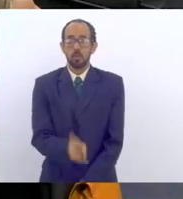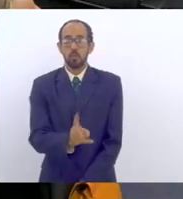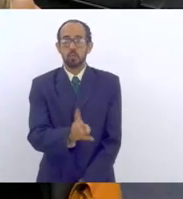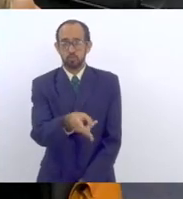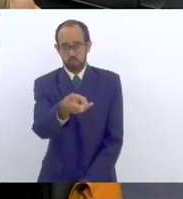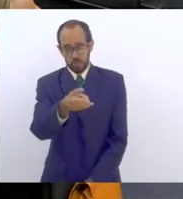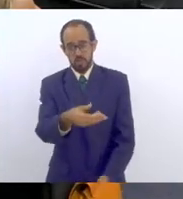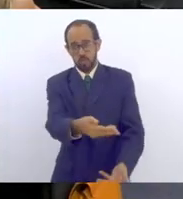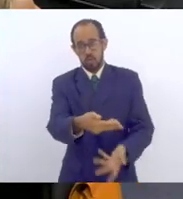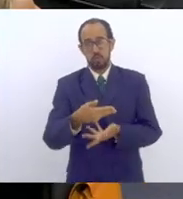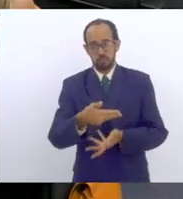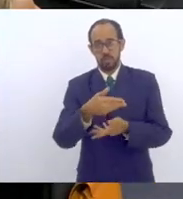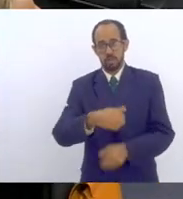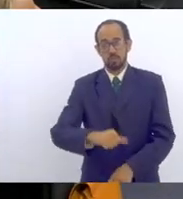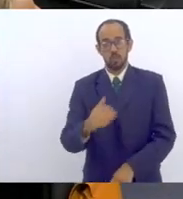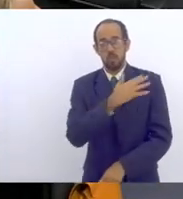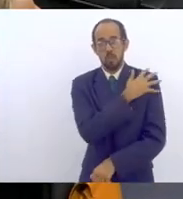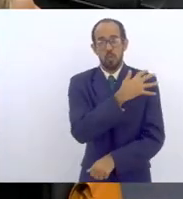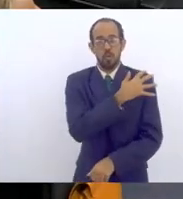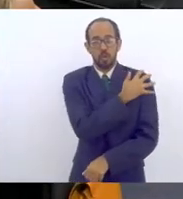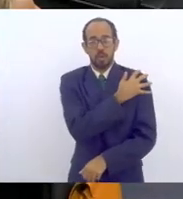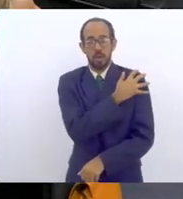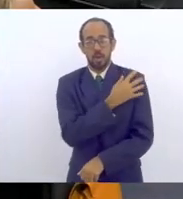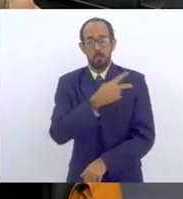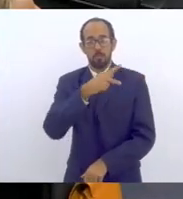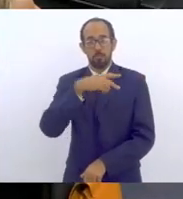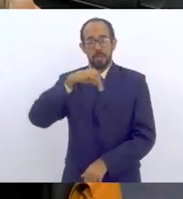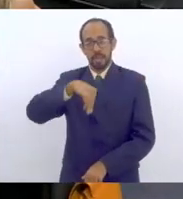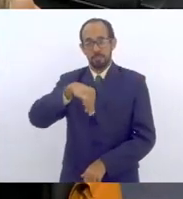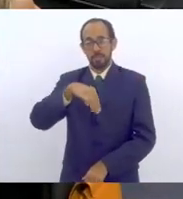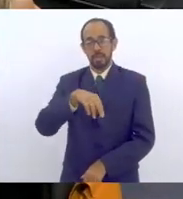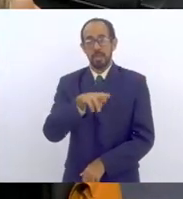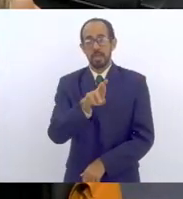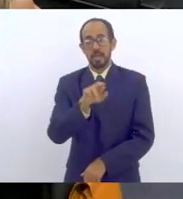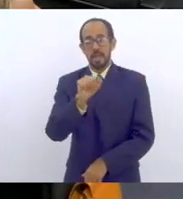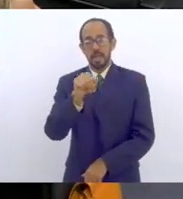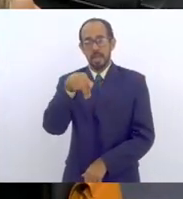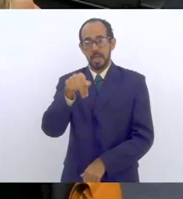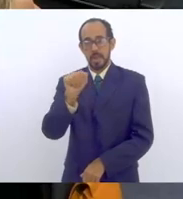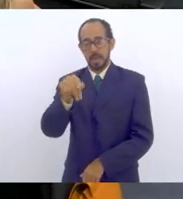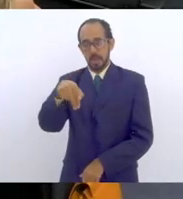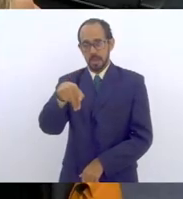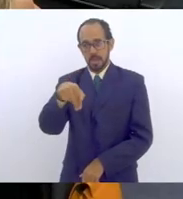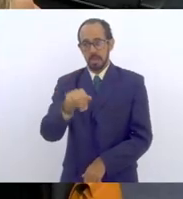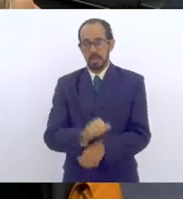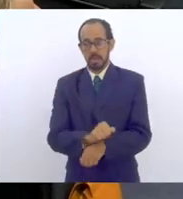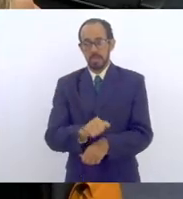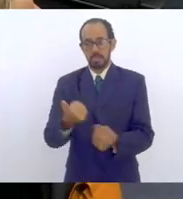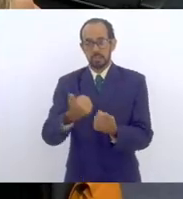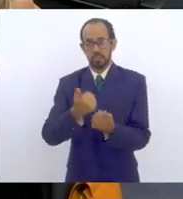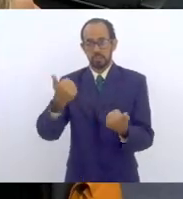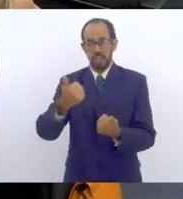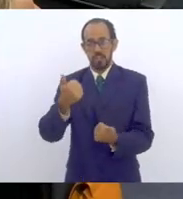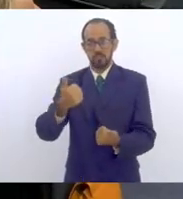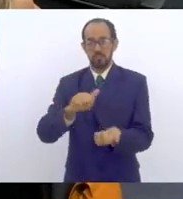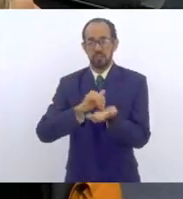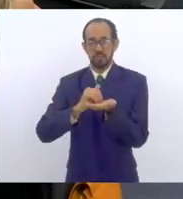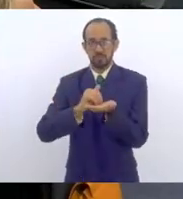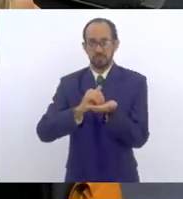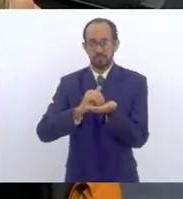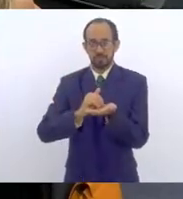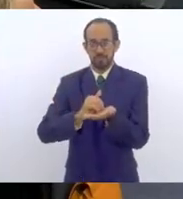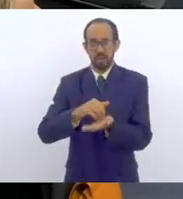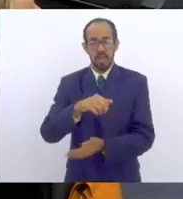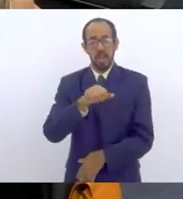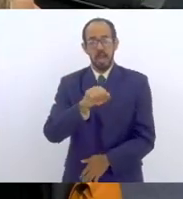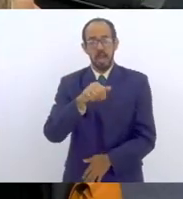convidamos o Coronel PM Renan Gomes de Oliveira chefe de gabinete da Secretaria Estadual da PMERJ